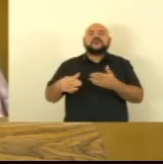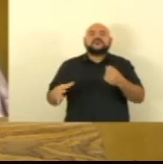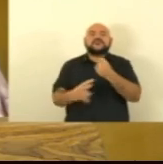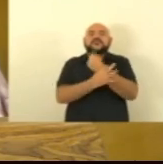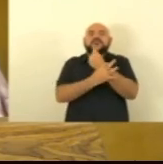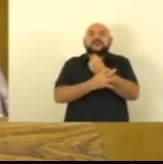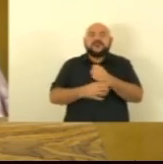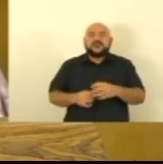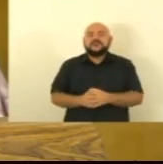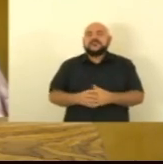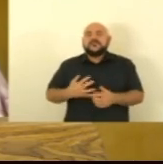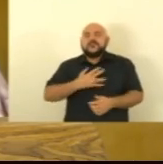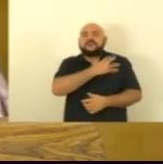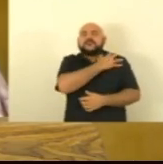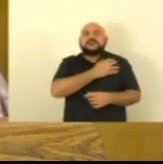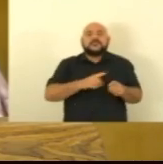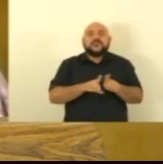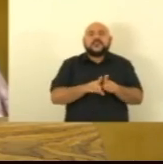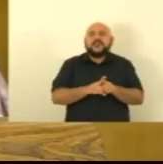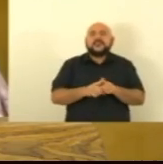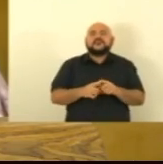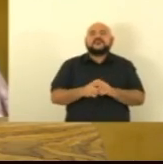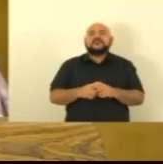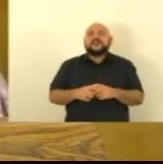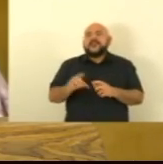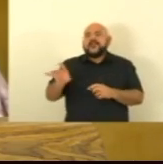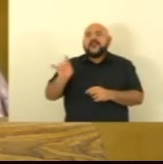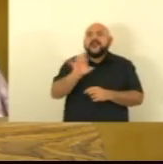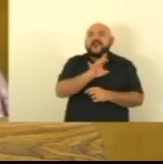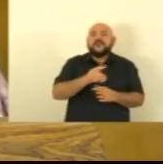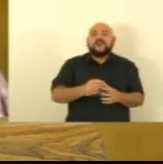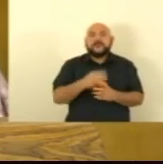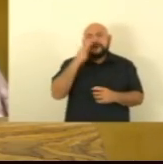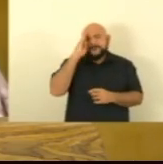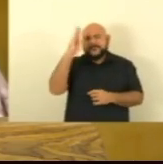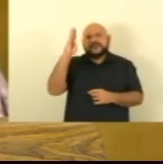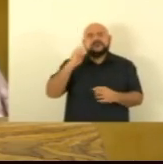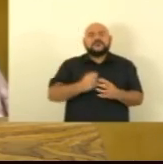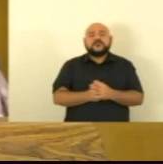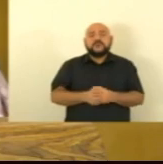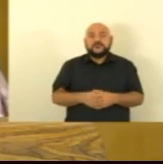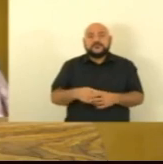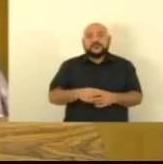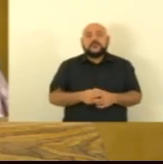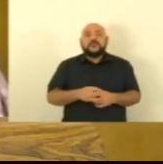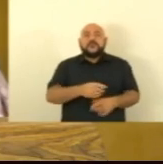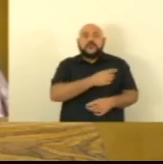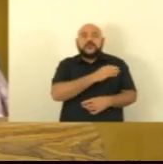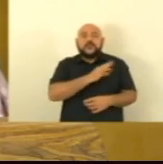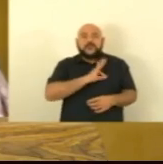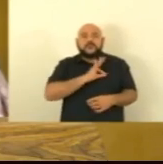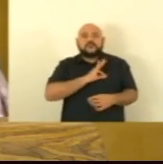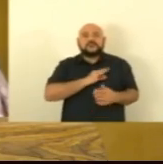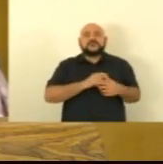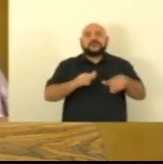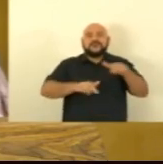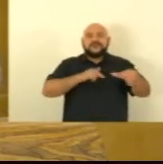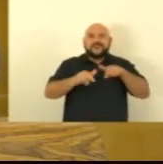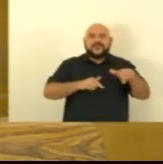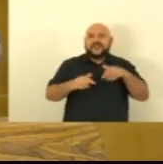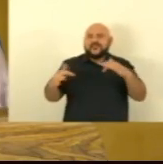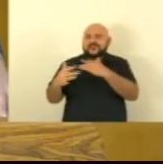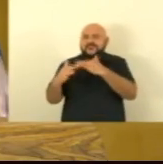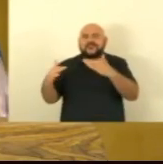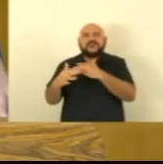comandante da Polícia Militar, e principalmente aos policiais militares e civis, que vão deslocar dos seus